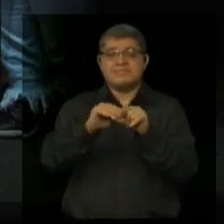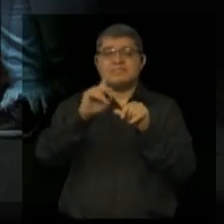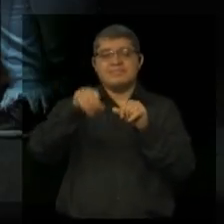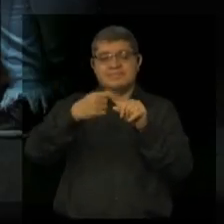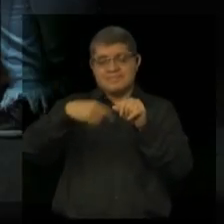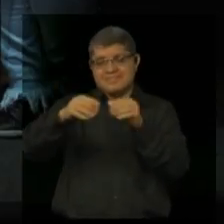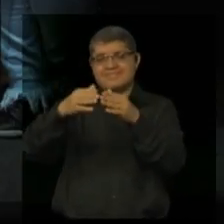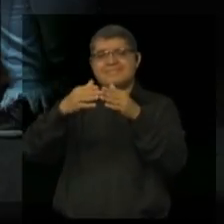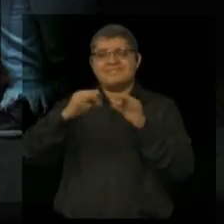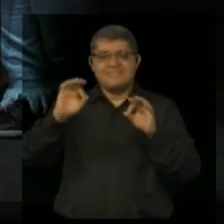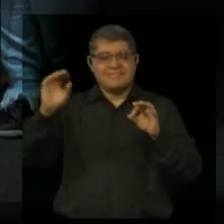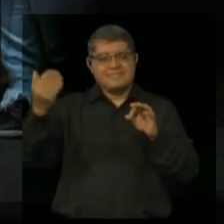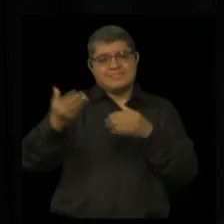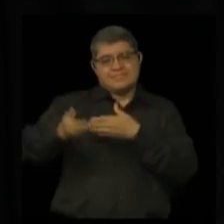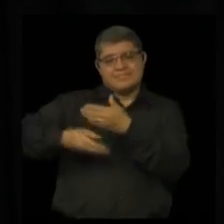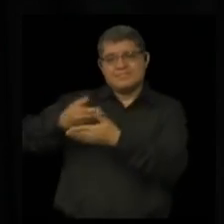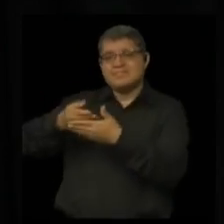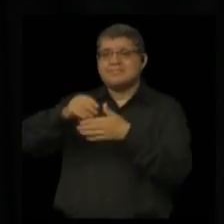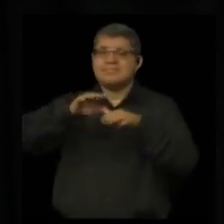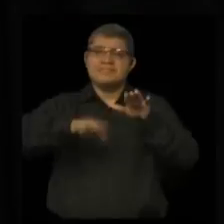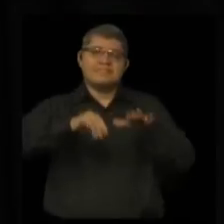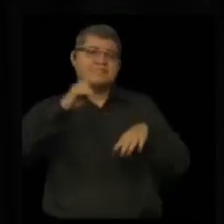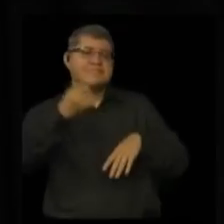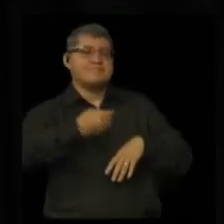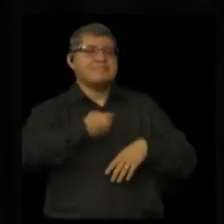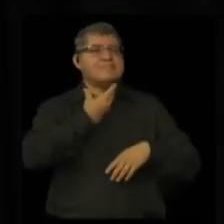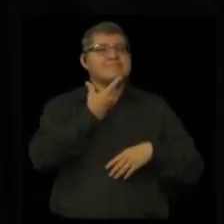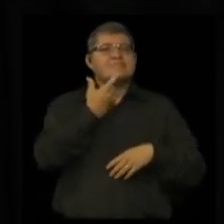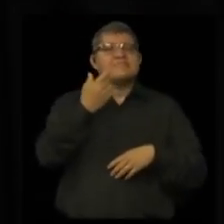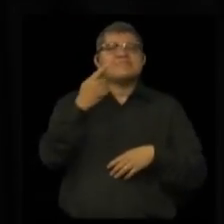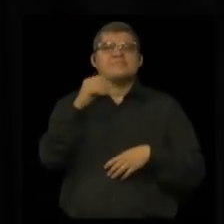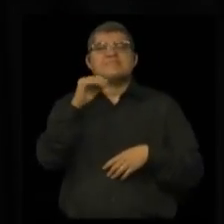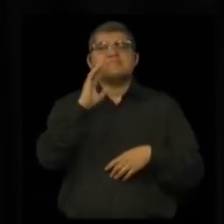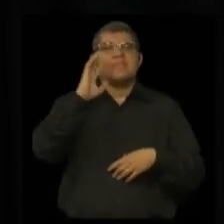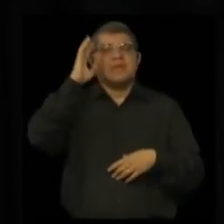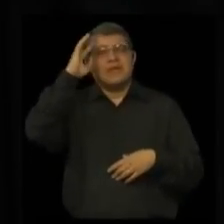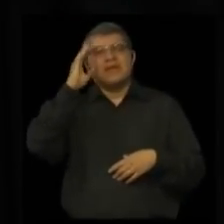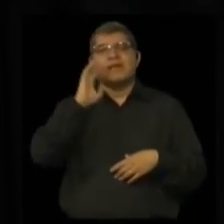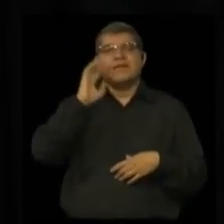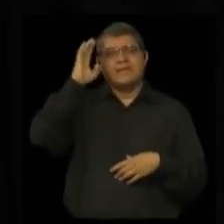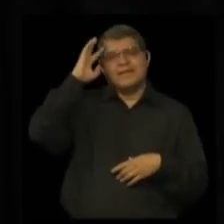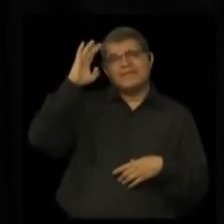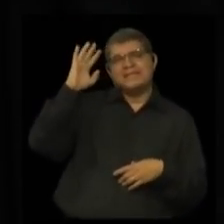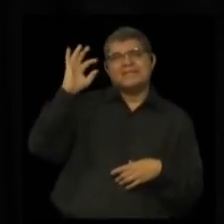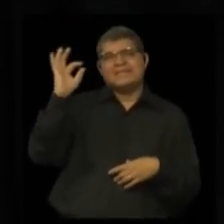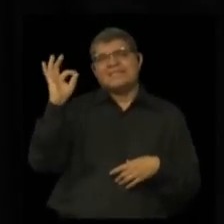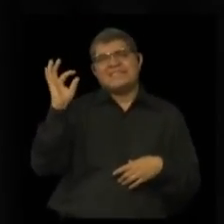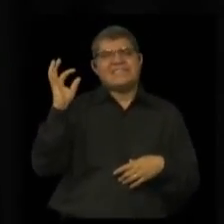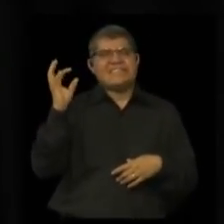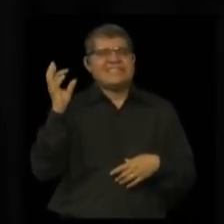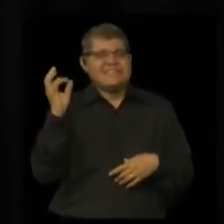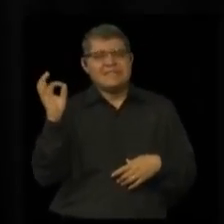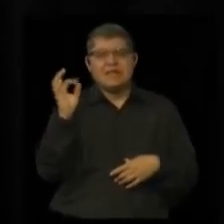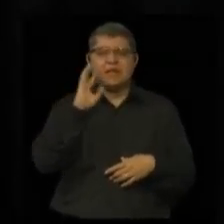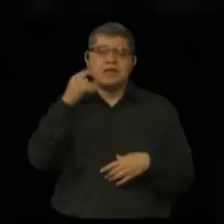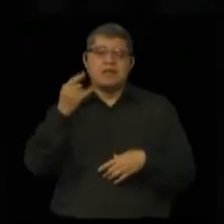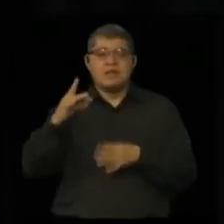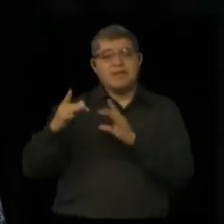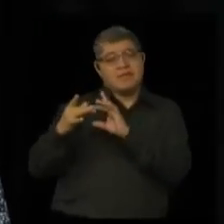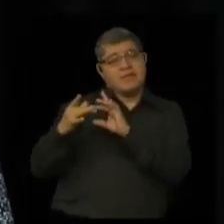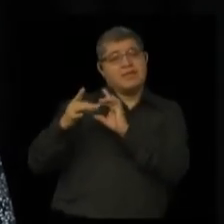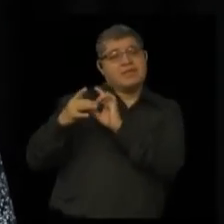recorre a eles, recorre, né? E às vezes vem um poema que eu acho tão bacana, que eu acho que uma